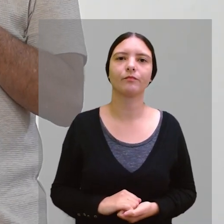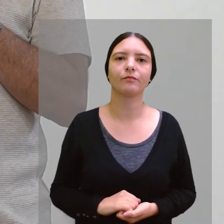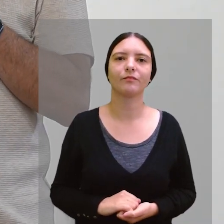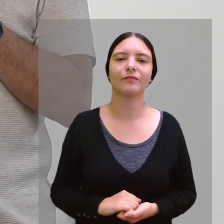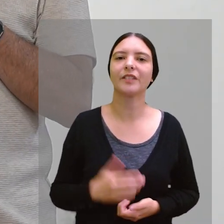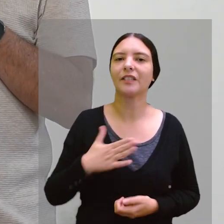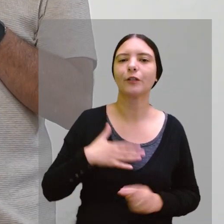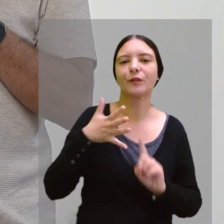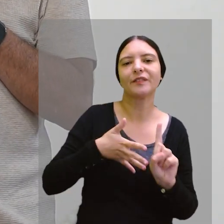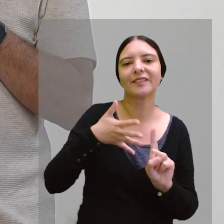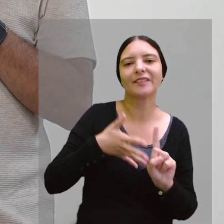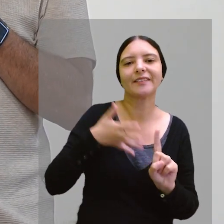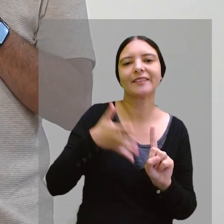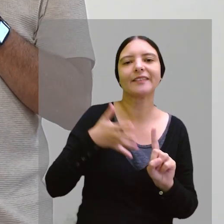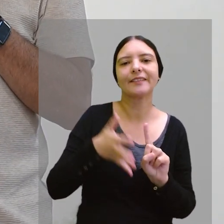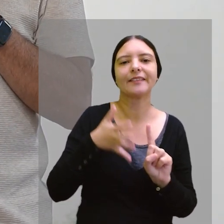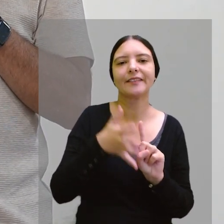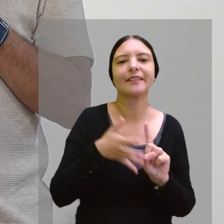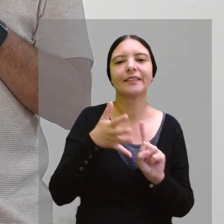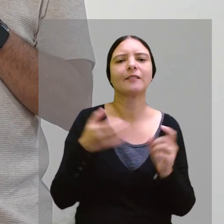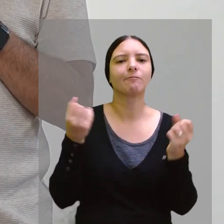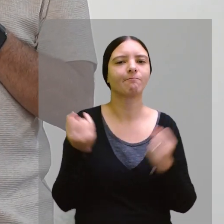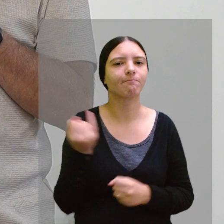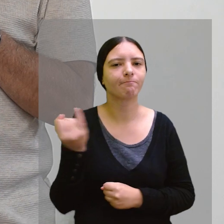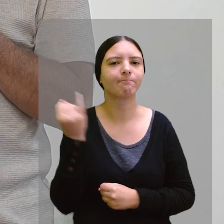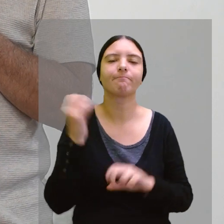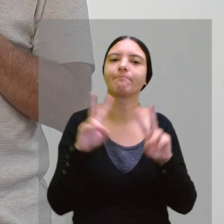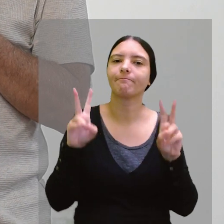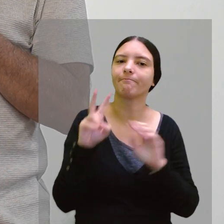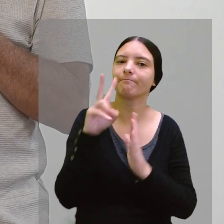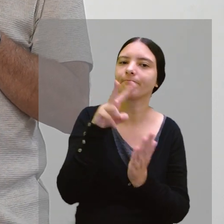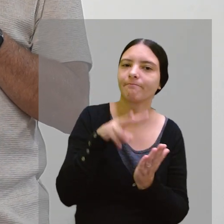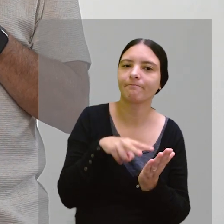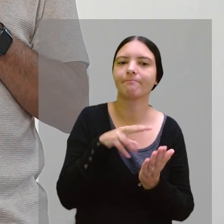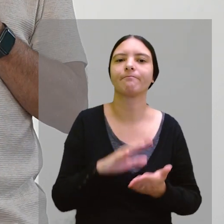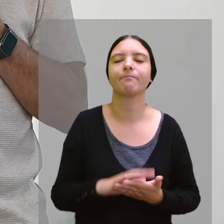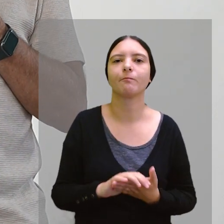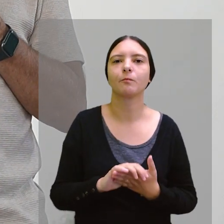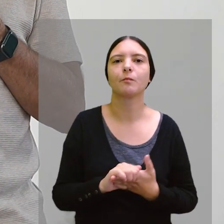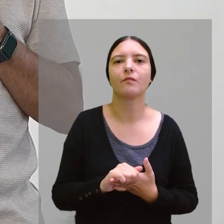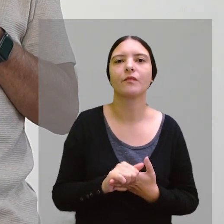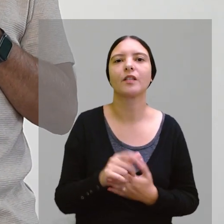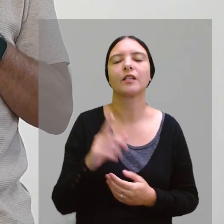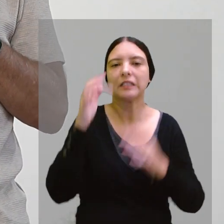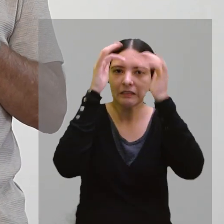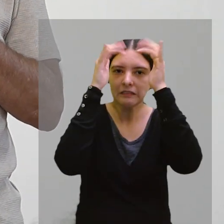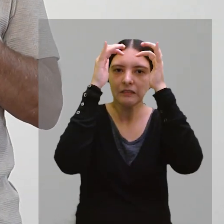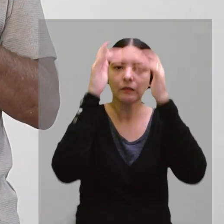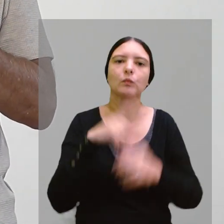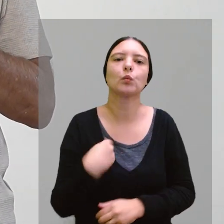Gente, eu estou aqui falando de uma importância da leitura para o nosso